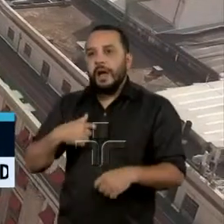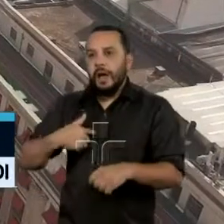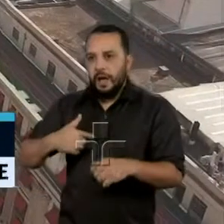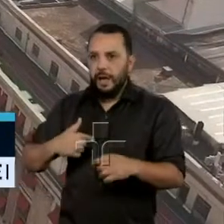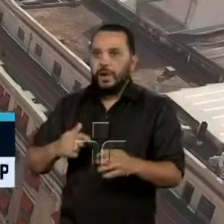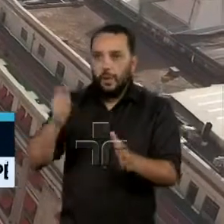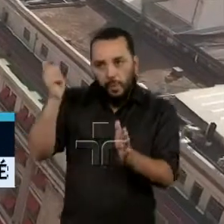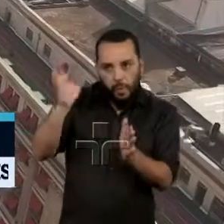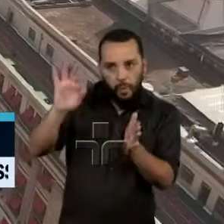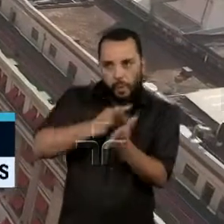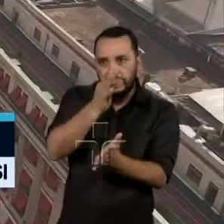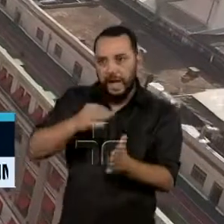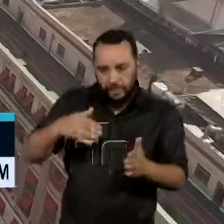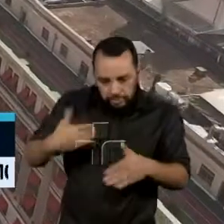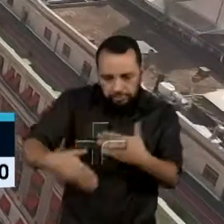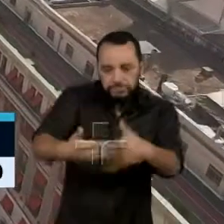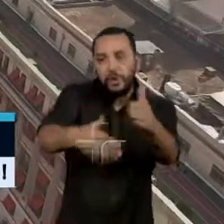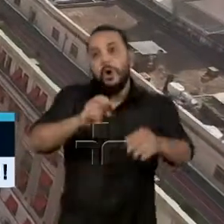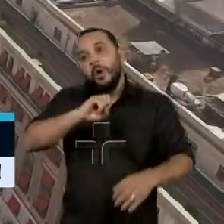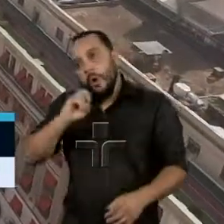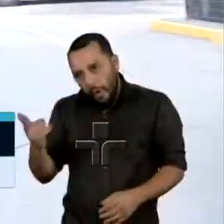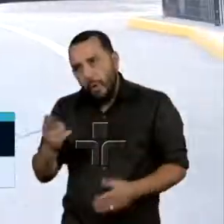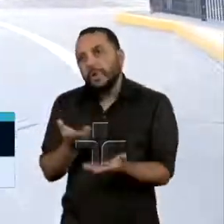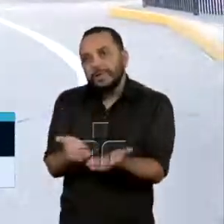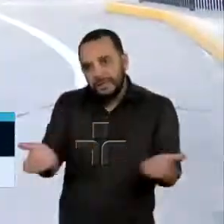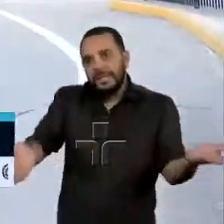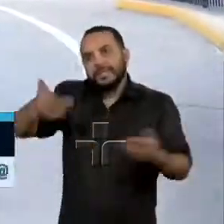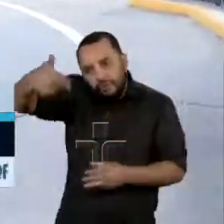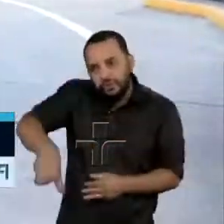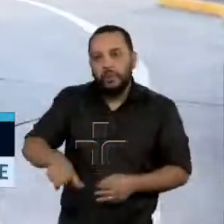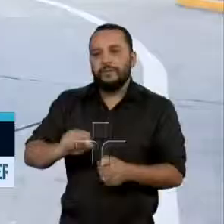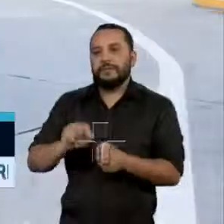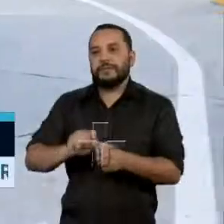no contrato ou então vamos ter que refazer a licitação.